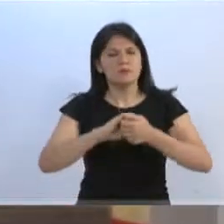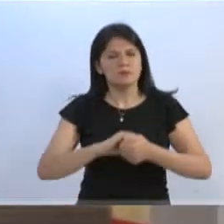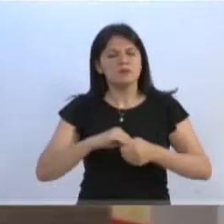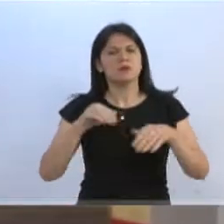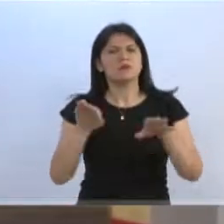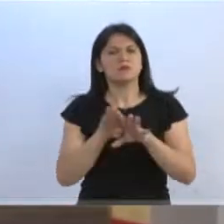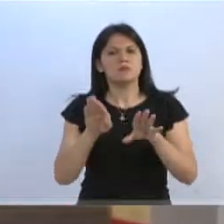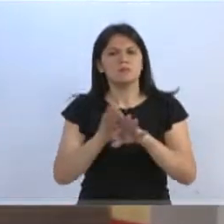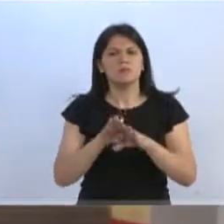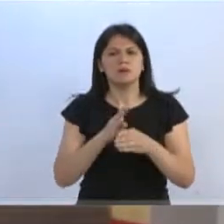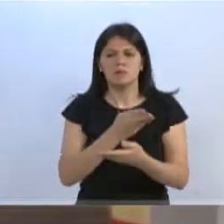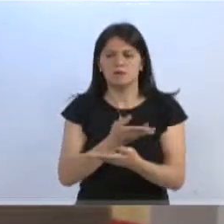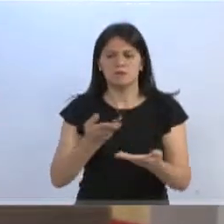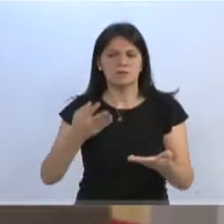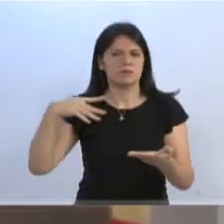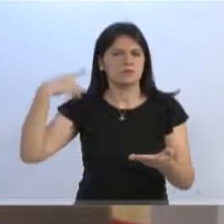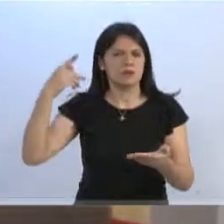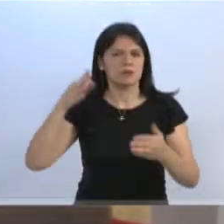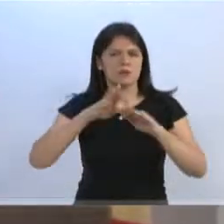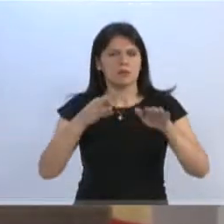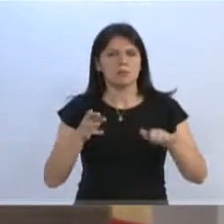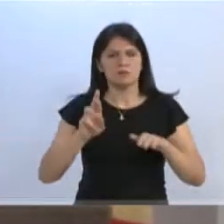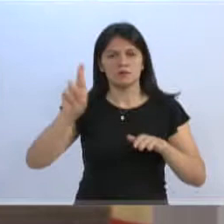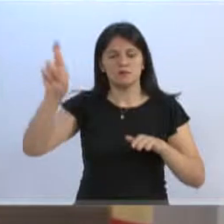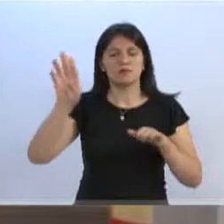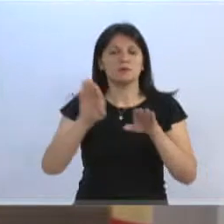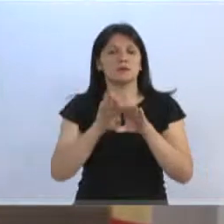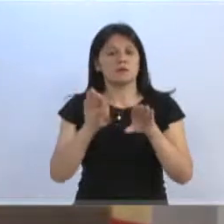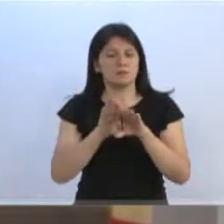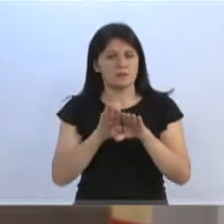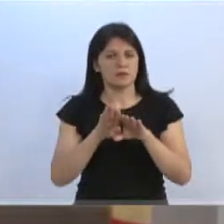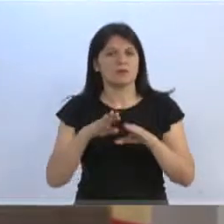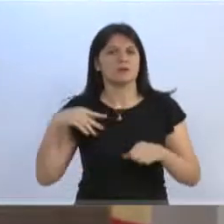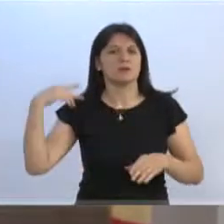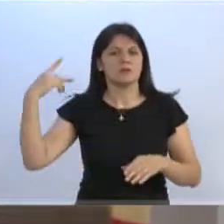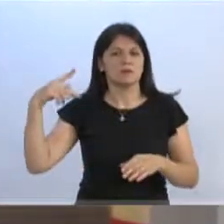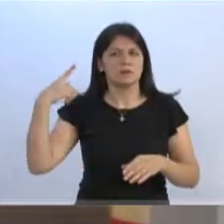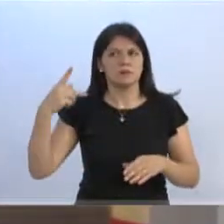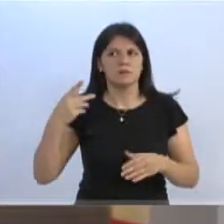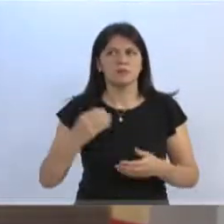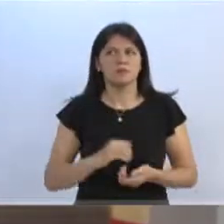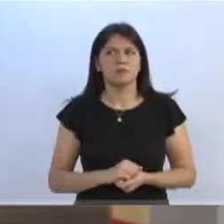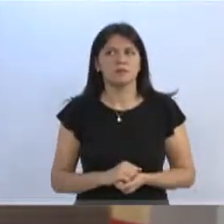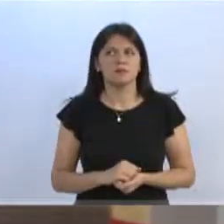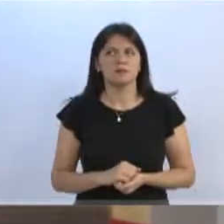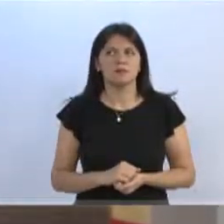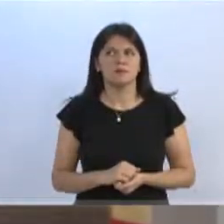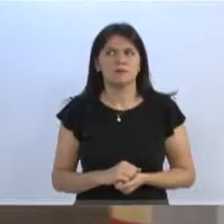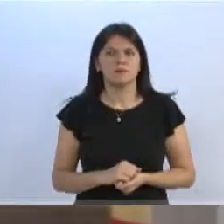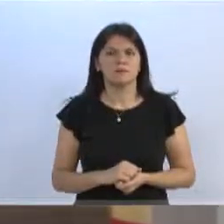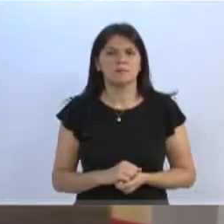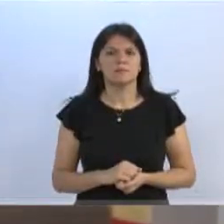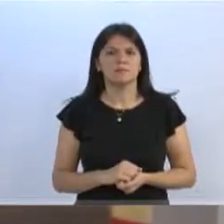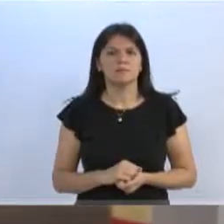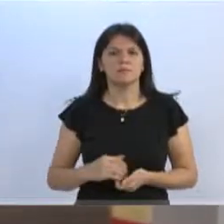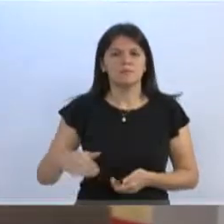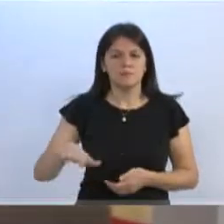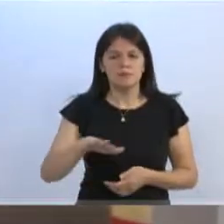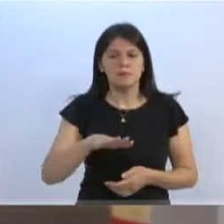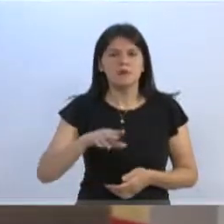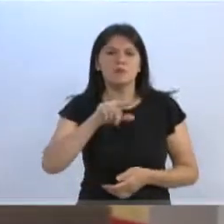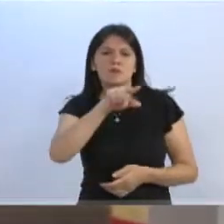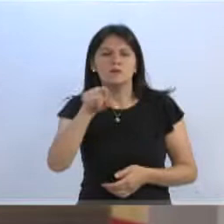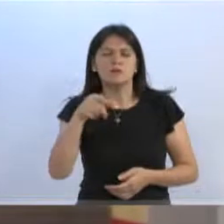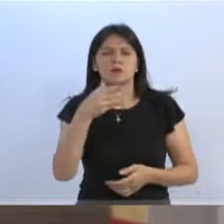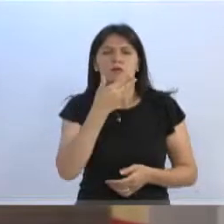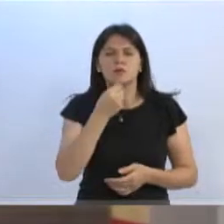saúdo todos os demais colegas que compõem a mesa diretora, saúdo os colegas que compõem o parlamento, senhores e senhoras que